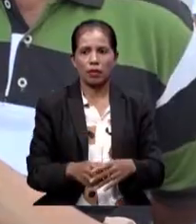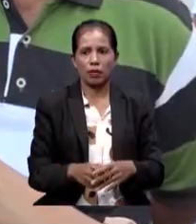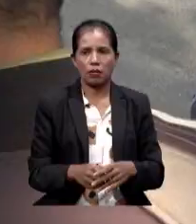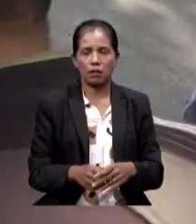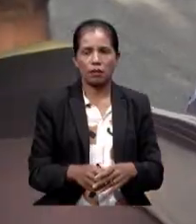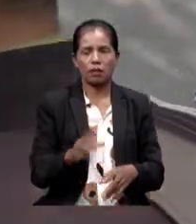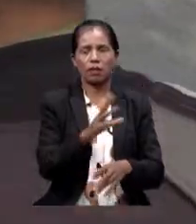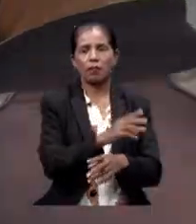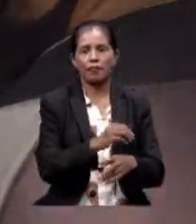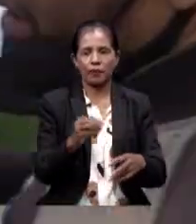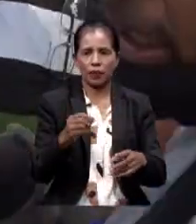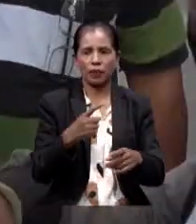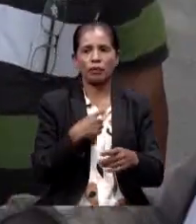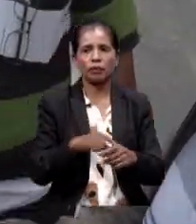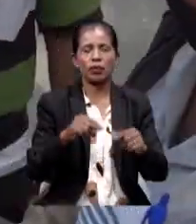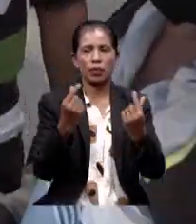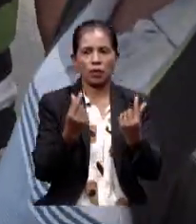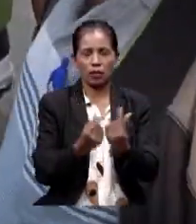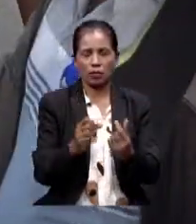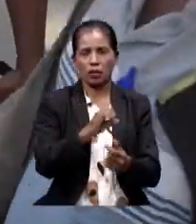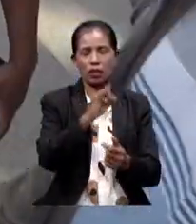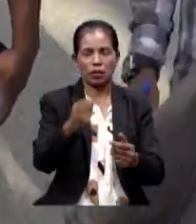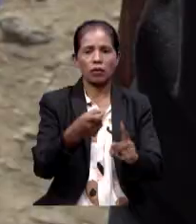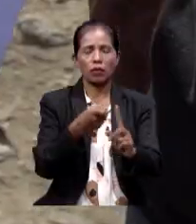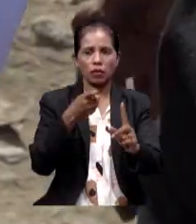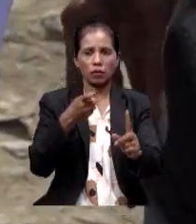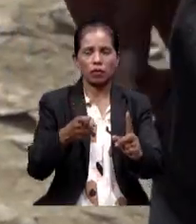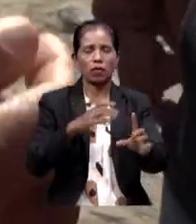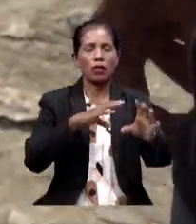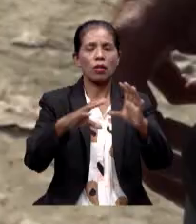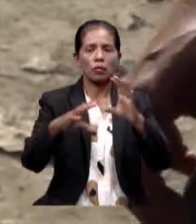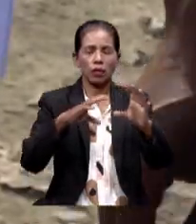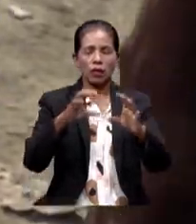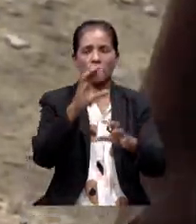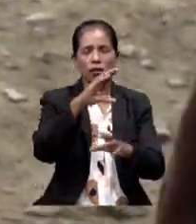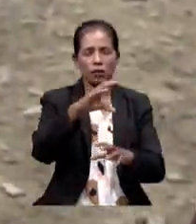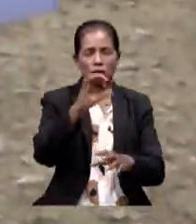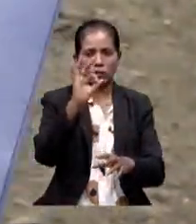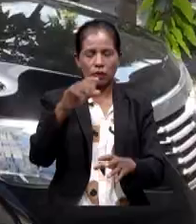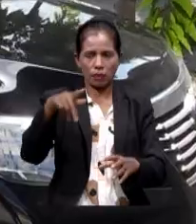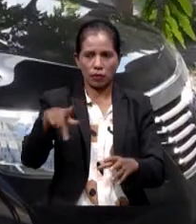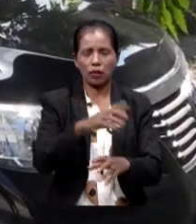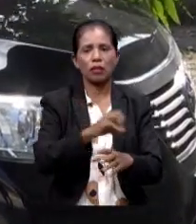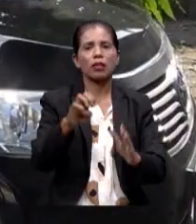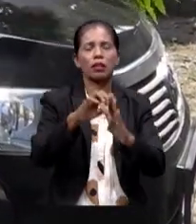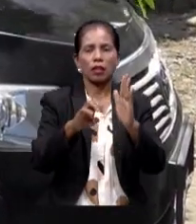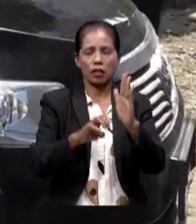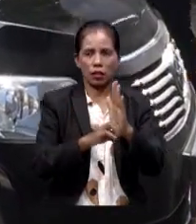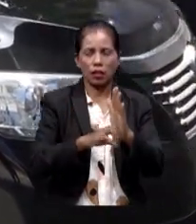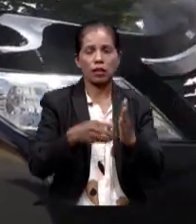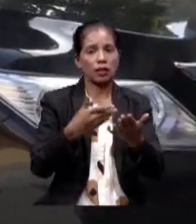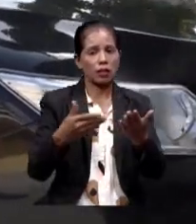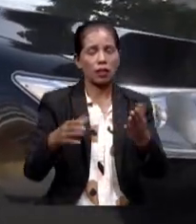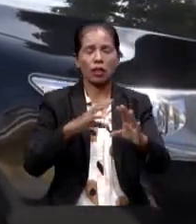privado. Equipa conjunta inspeção composto Rússia e Comissão Função Pública, Inspeção Geral Estado, Ministério